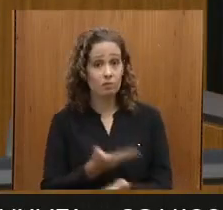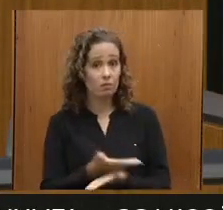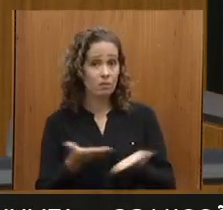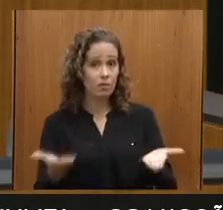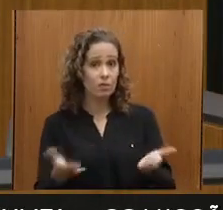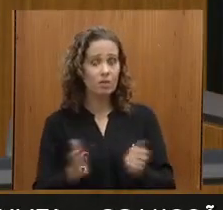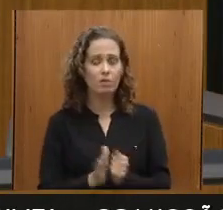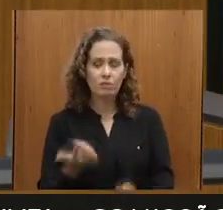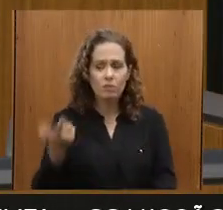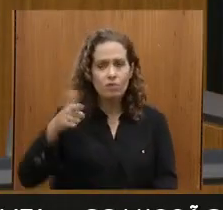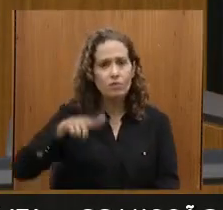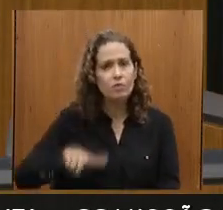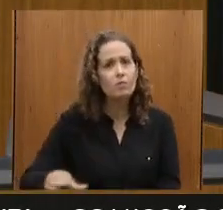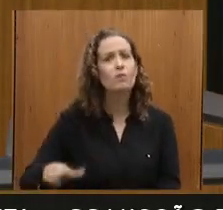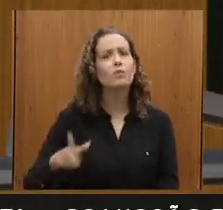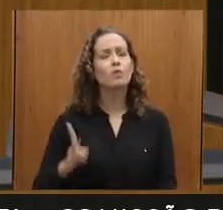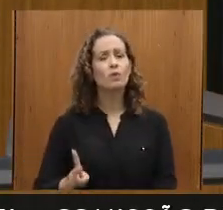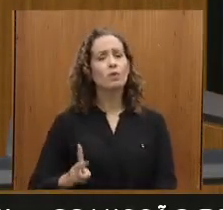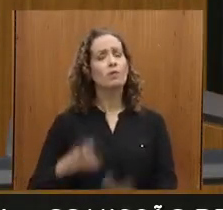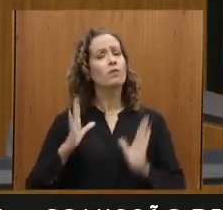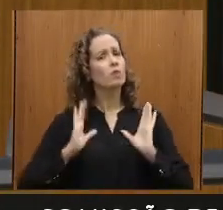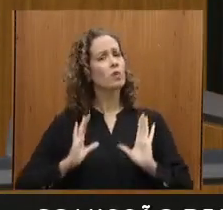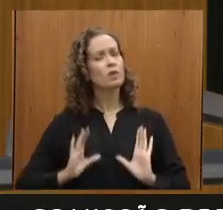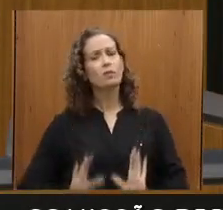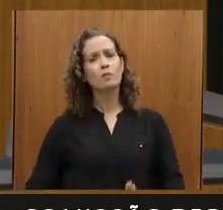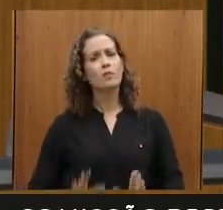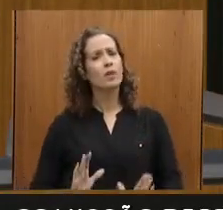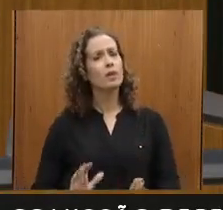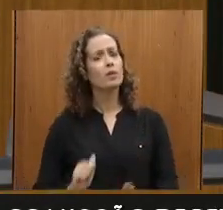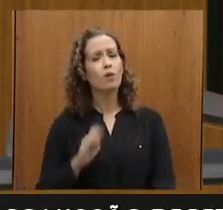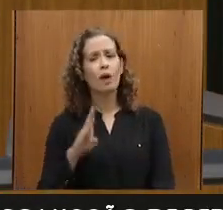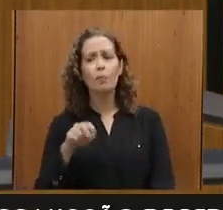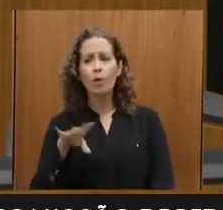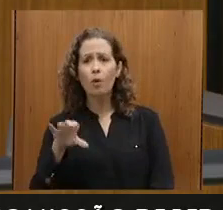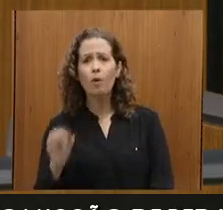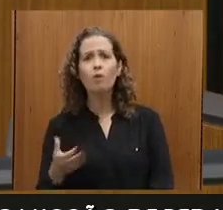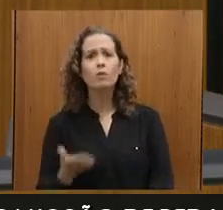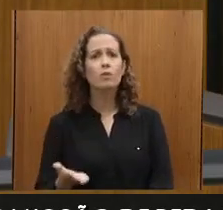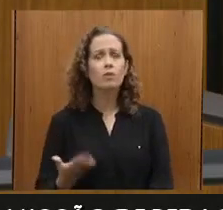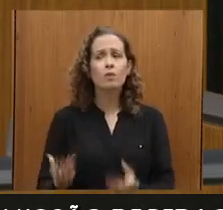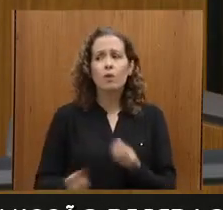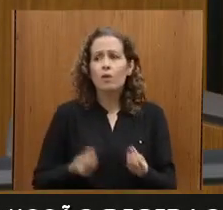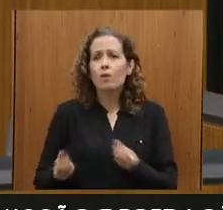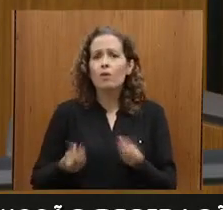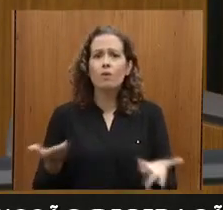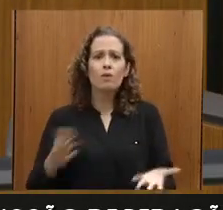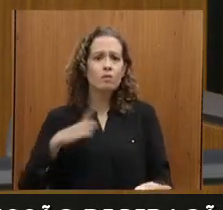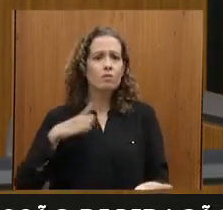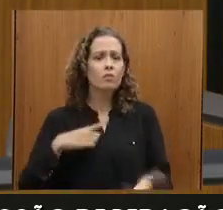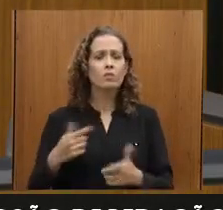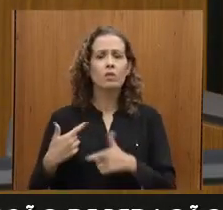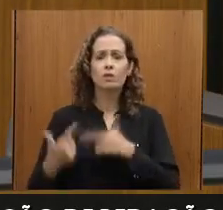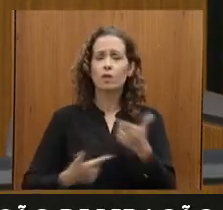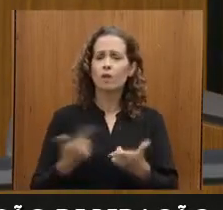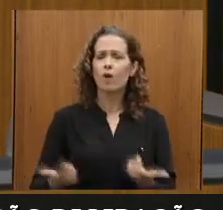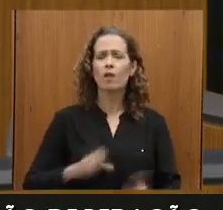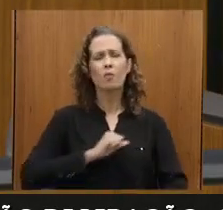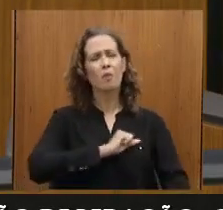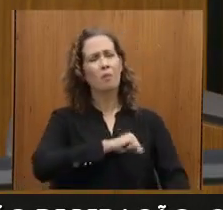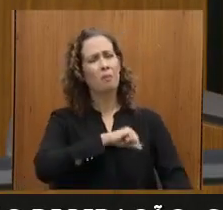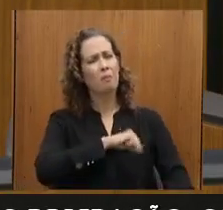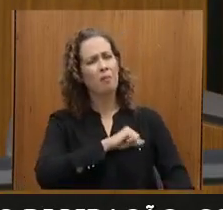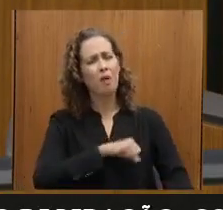repetissem o mesmo comportamento de abonar as situações em que não era possível ter teletrabalho. É de uma crueldade, de uma